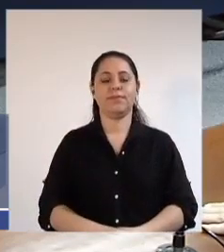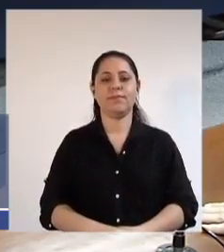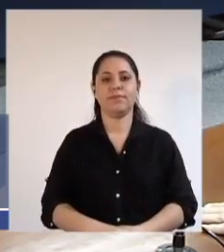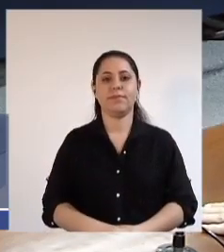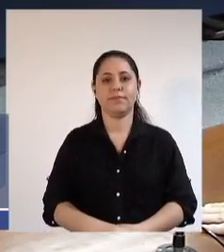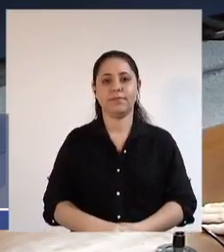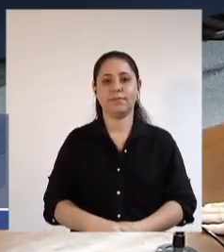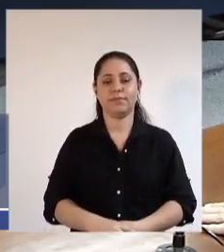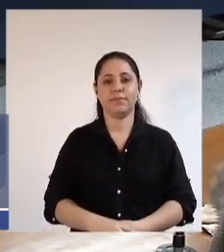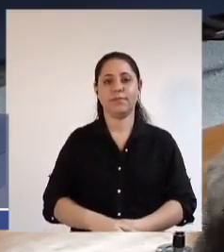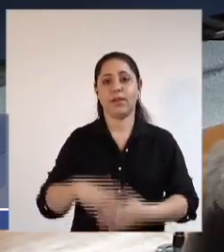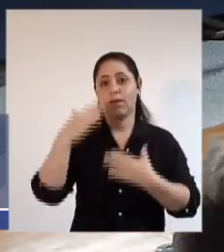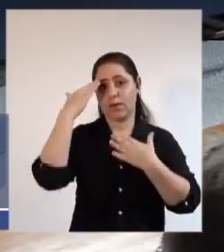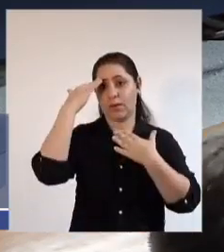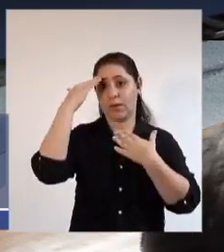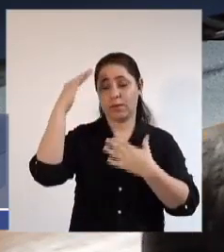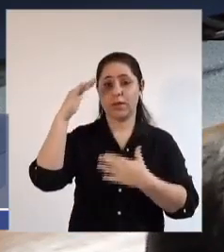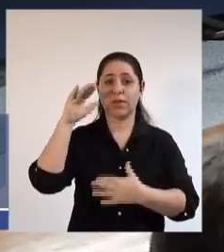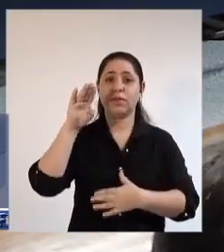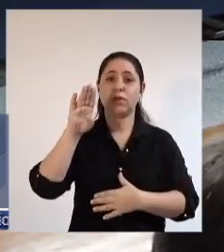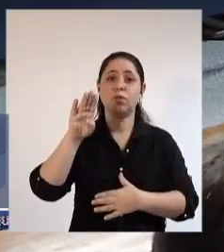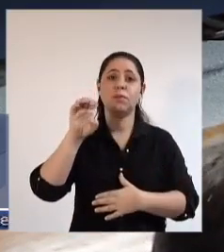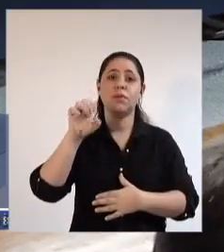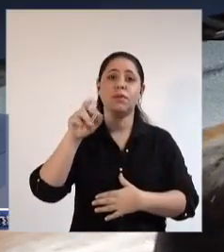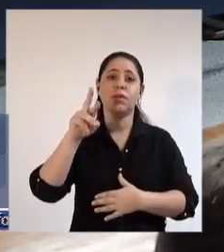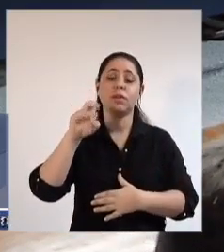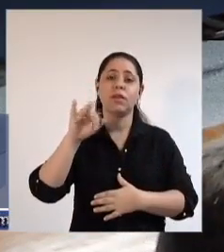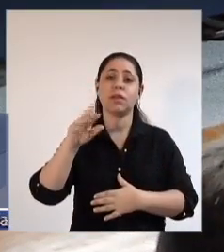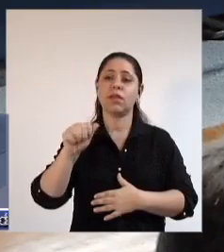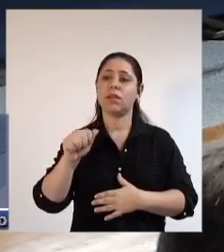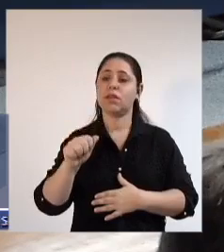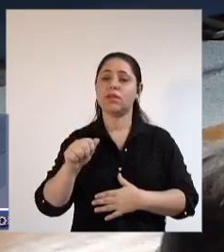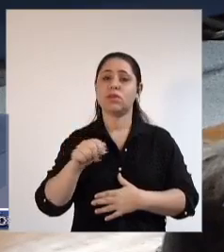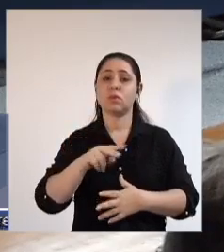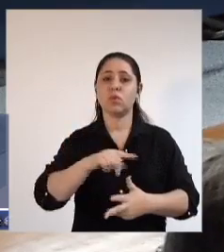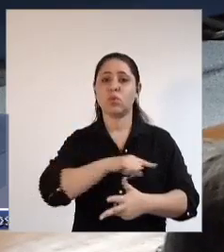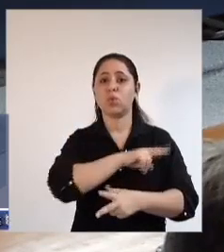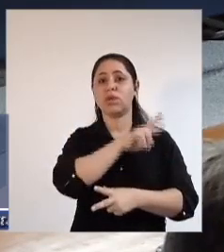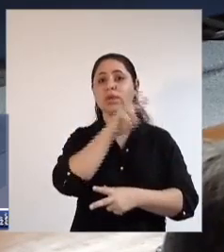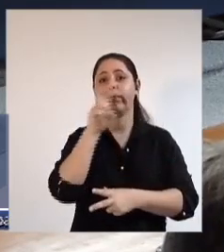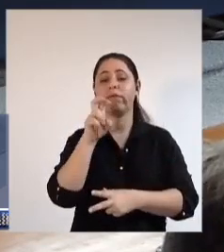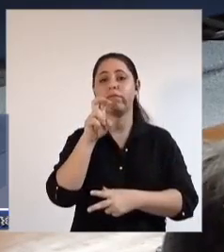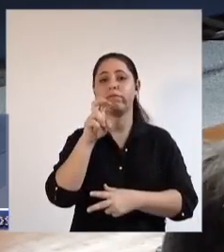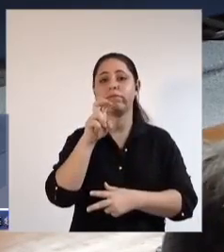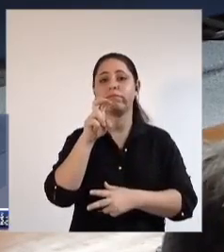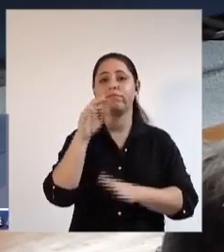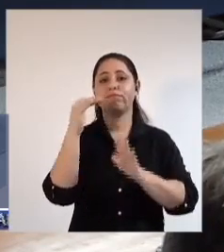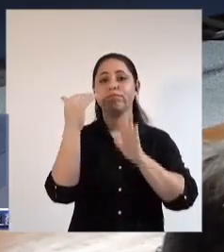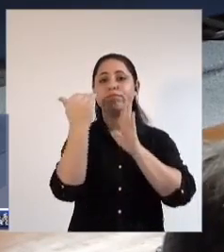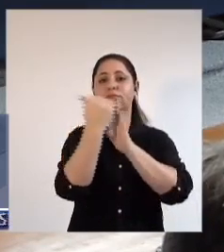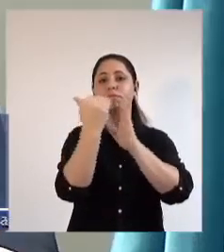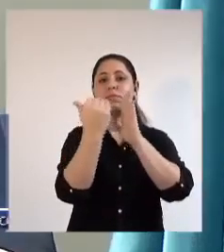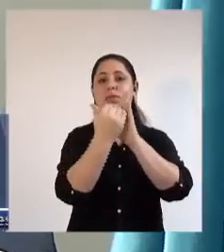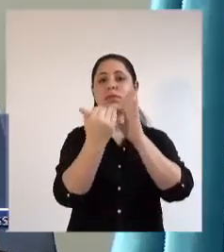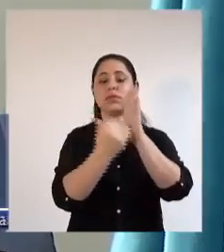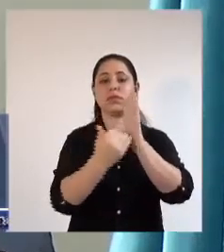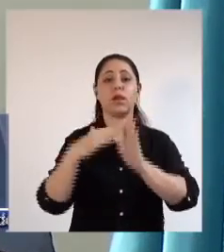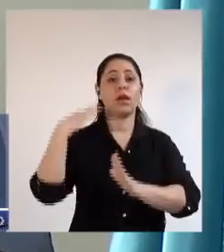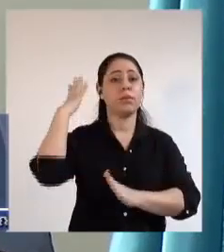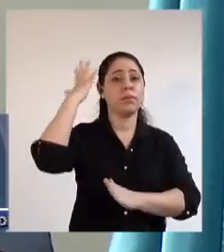obrigado e preta passando por si quinto item da nossa pauta palestra